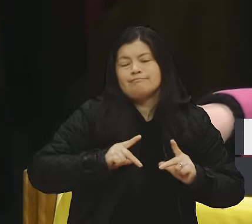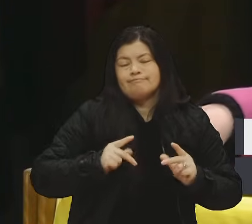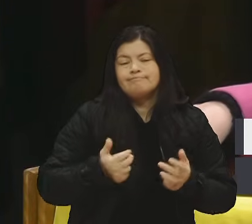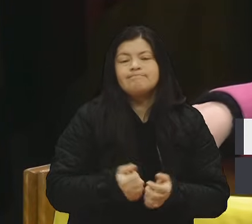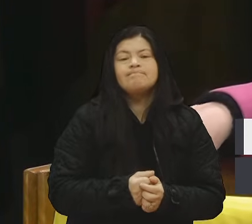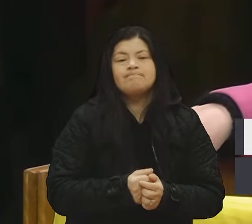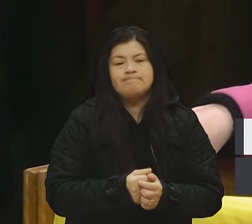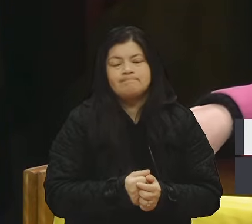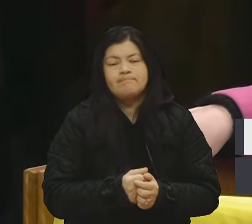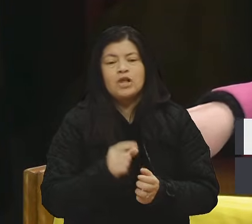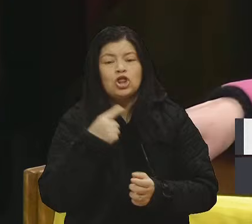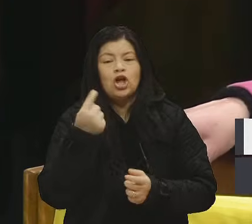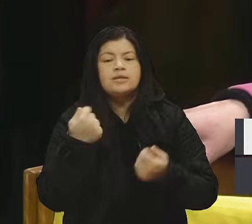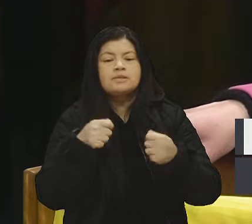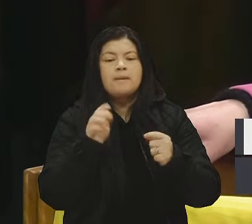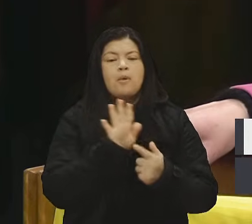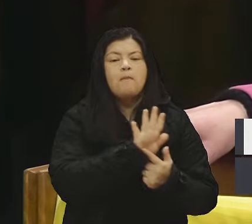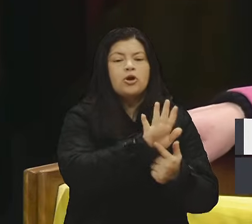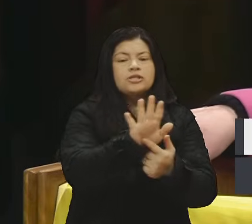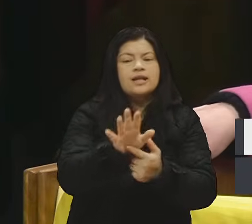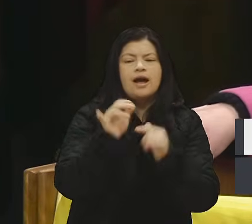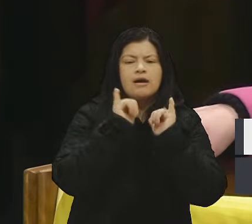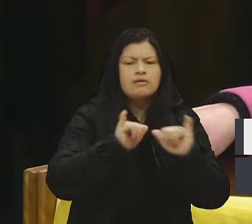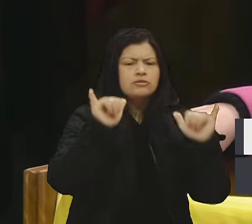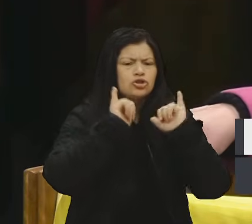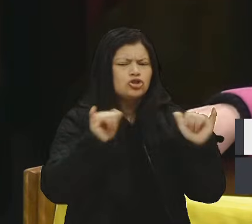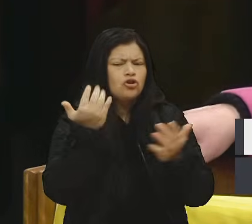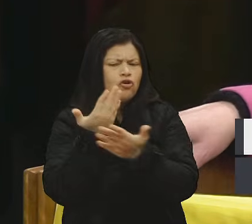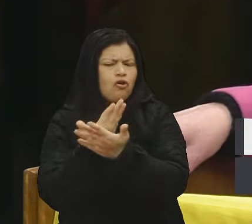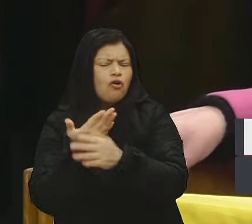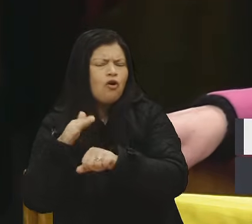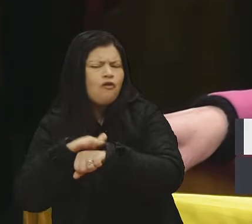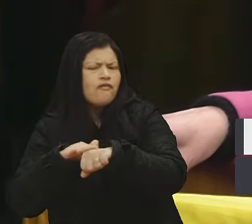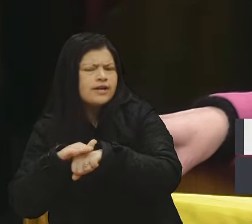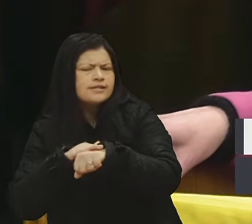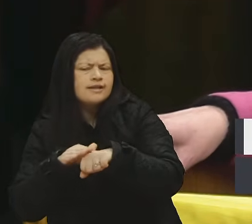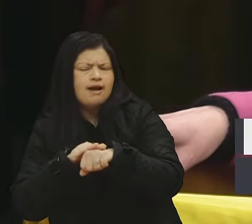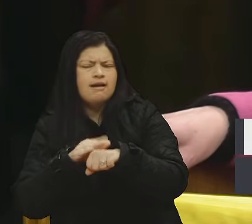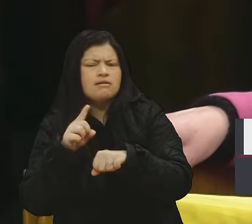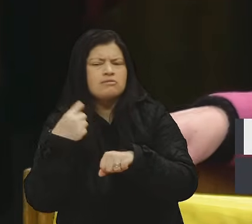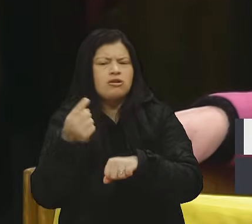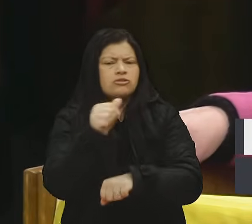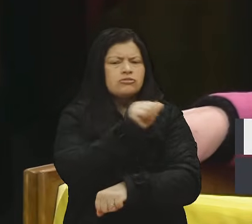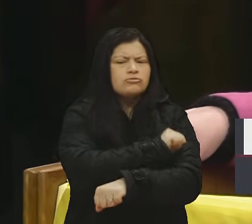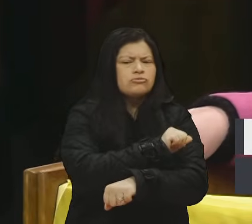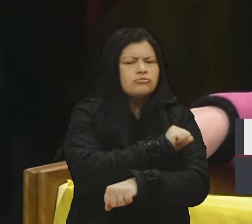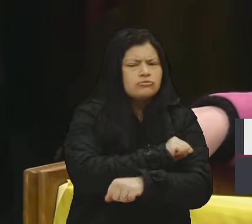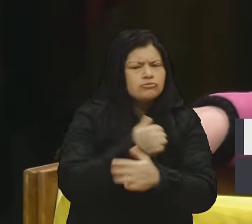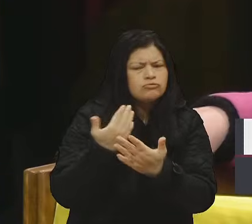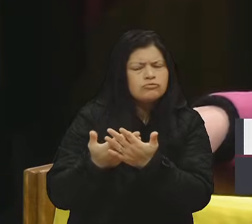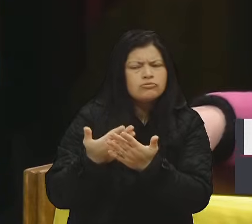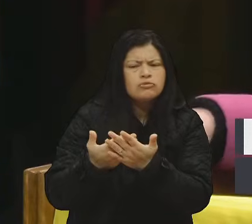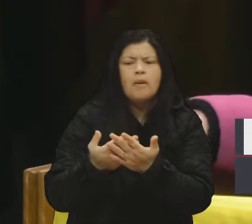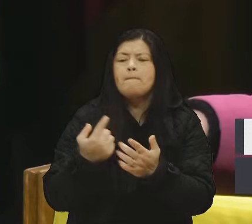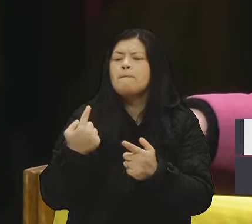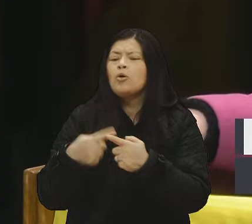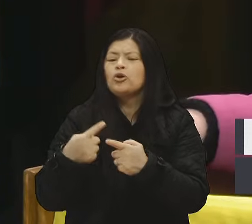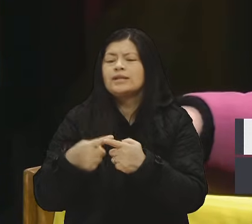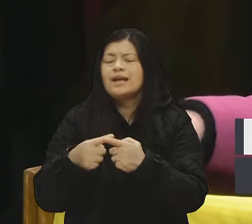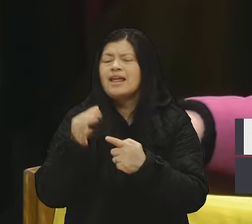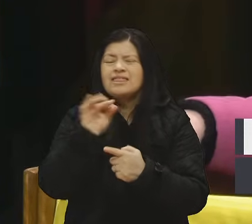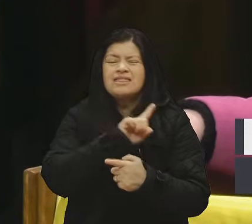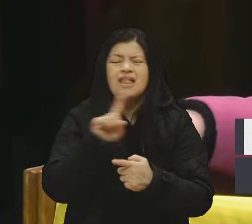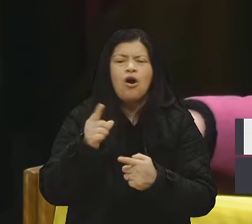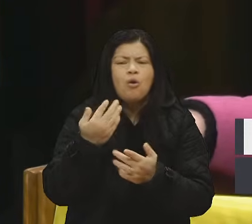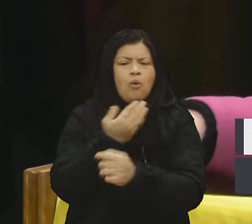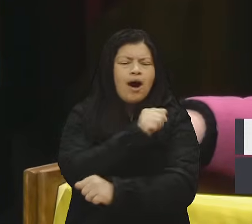precisa divulgar isso, conversar com os nossos estudantes, porque o estudante não é o futuro, é o presente. E quem consegue